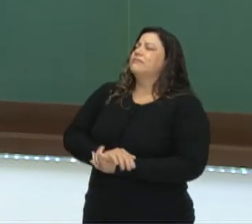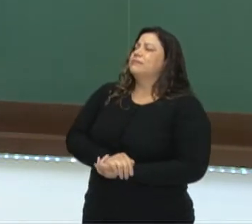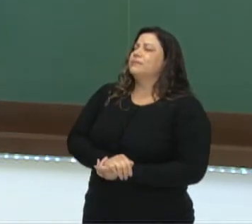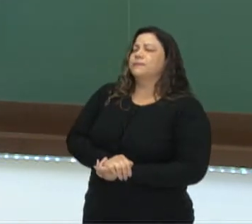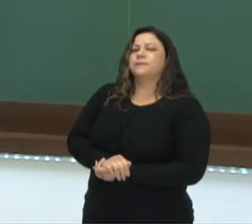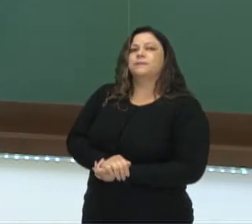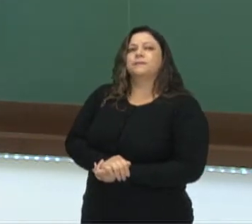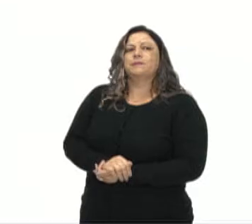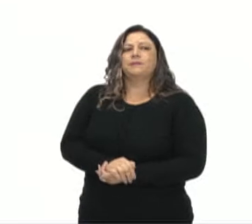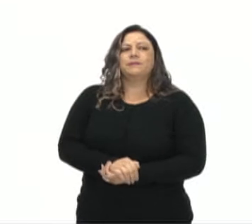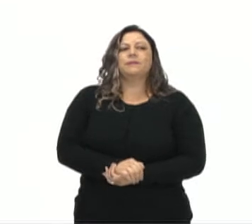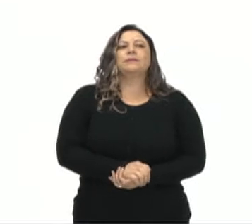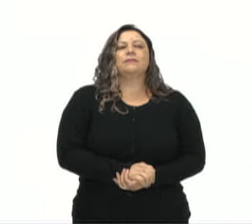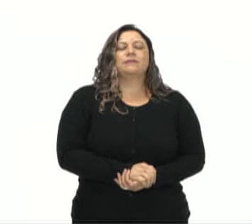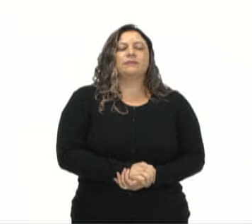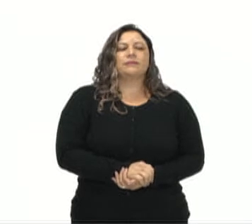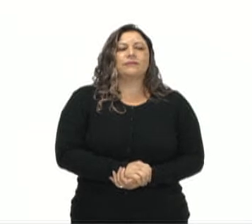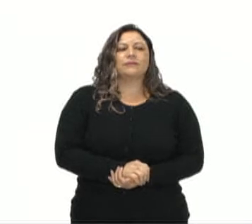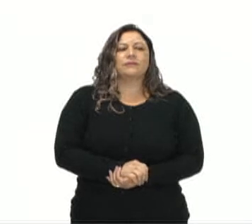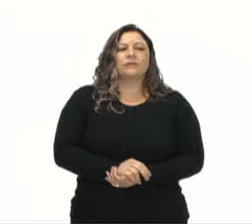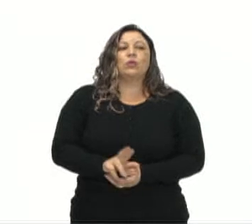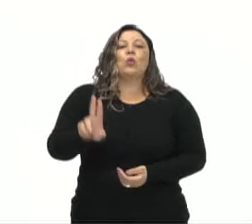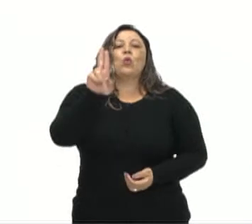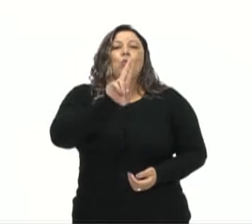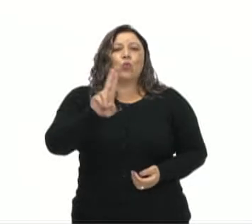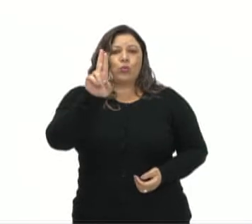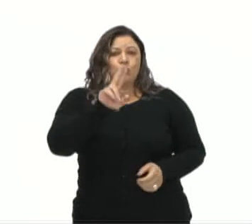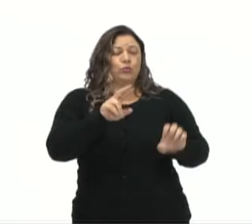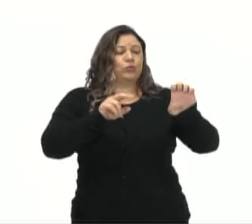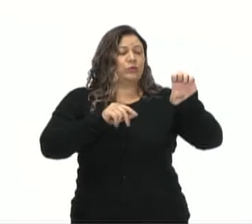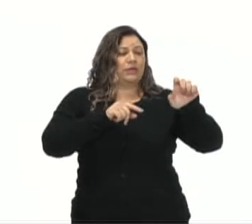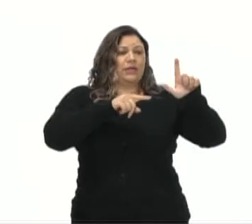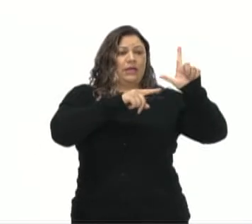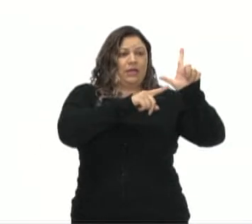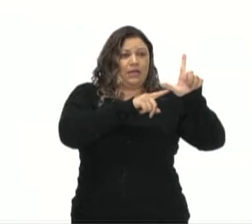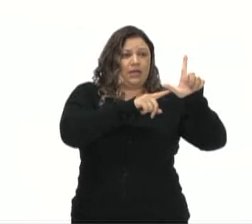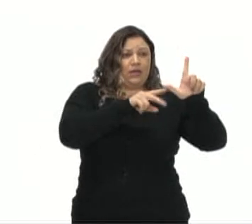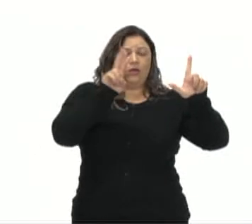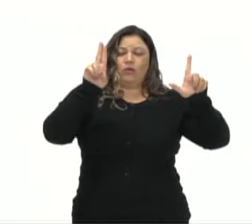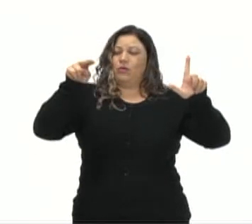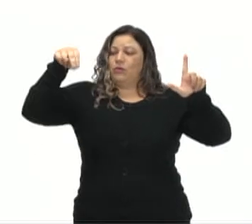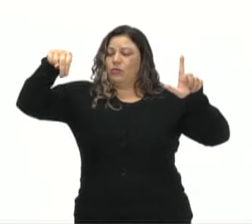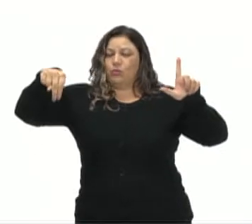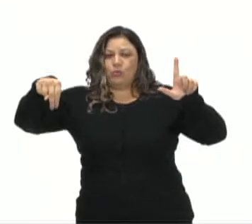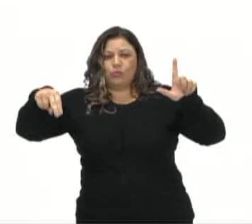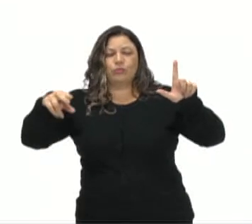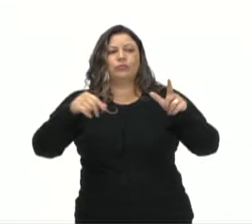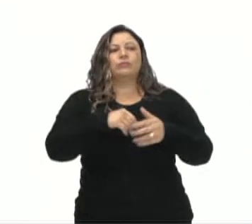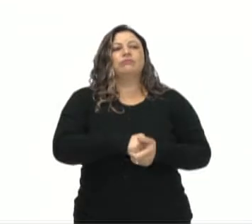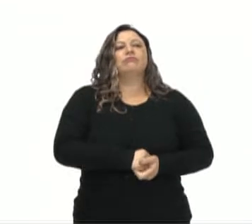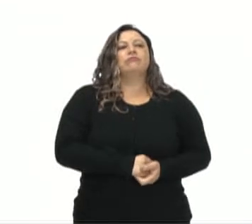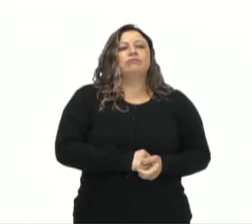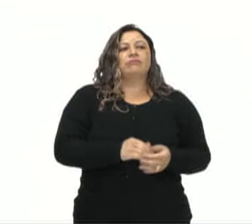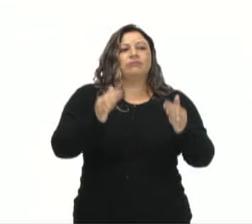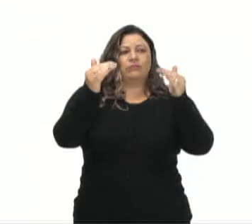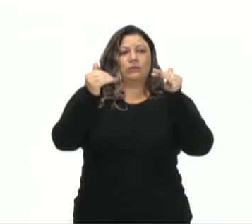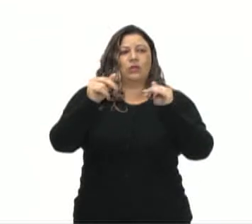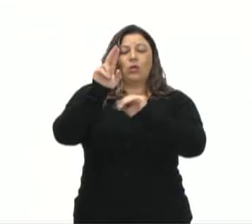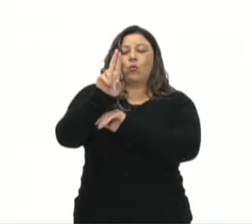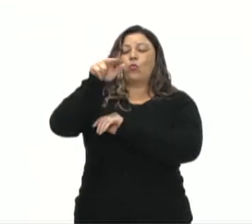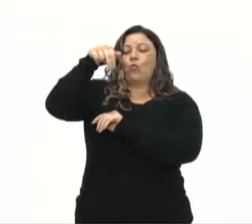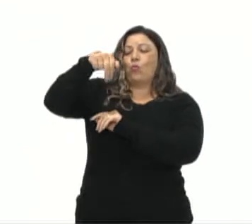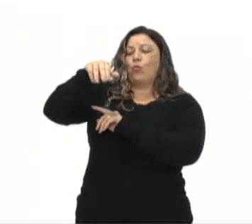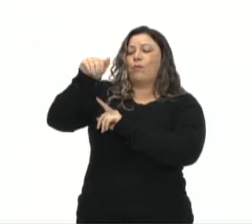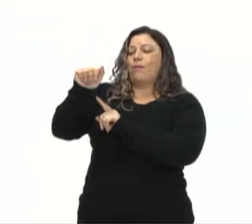comparando el uso de el y un. Olha aqui, ó. Esta es un